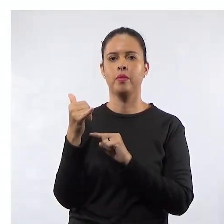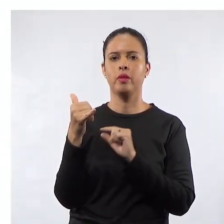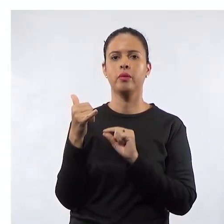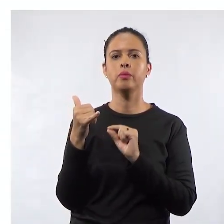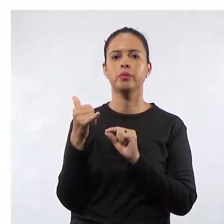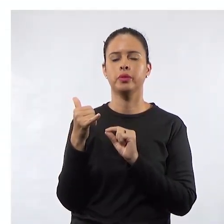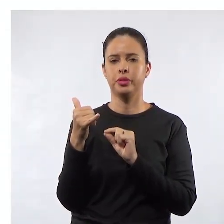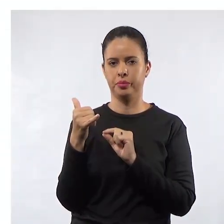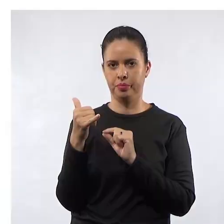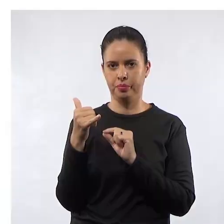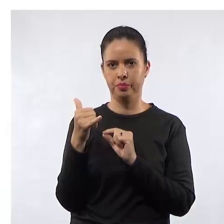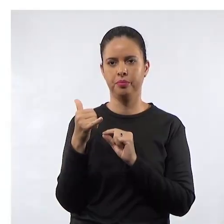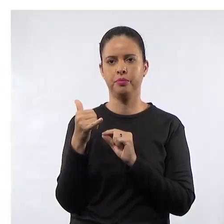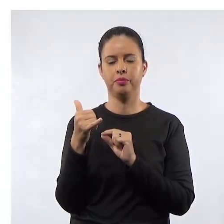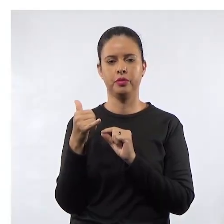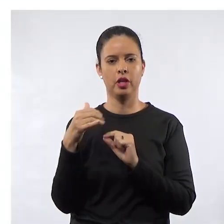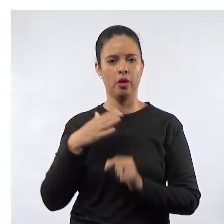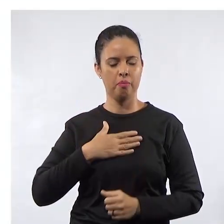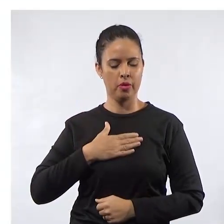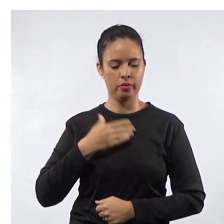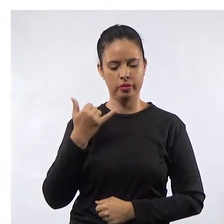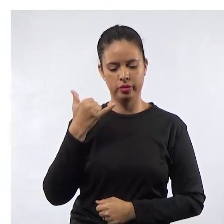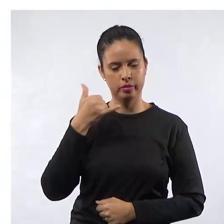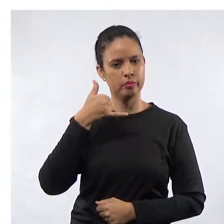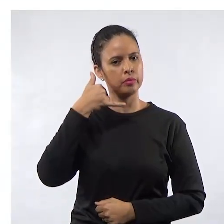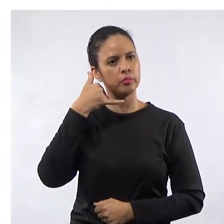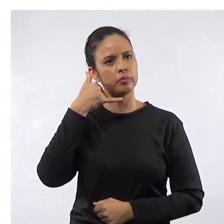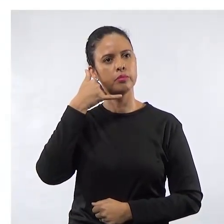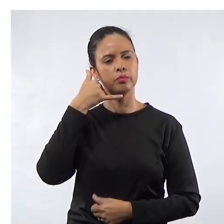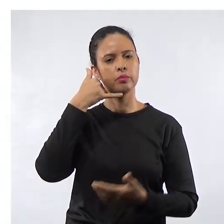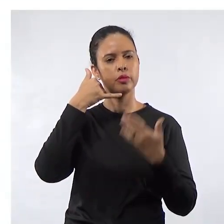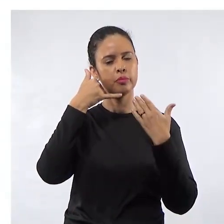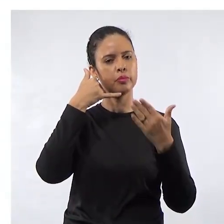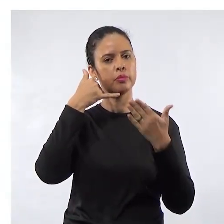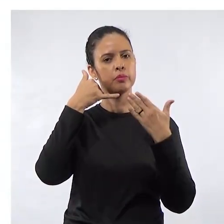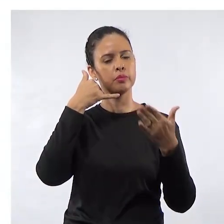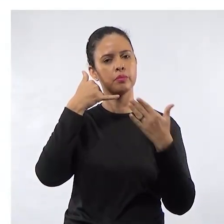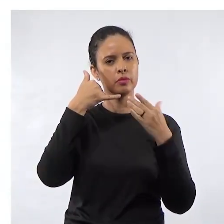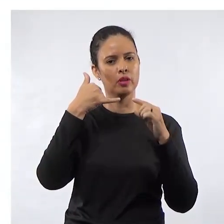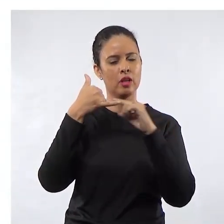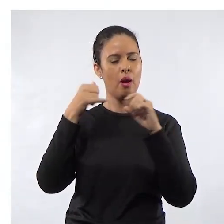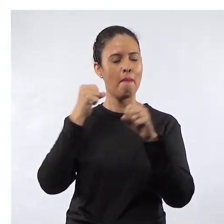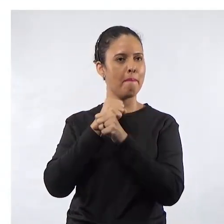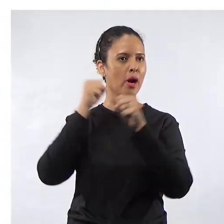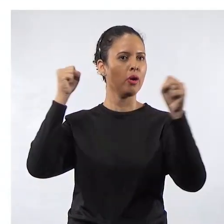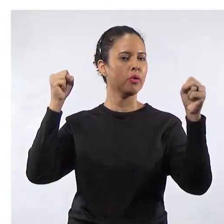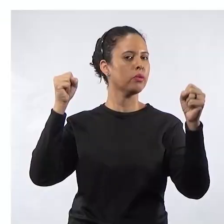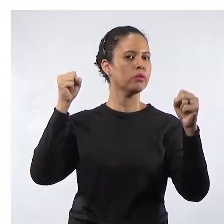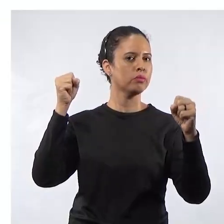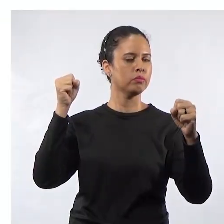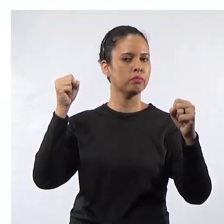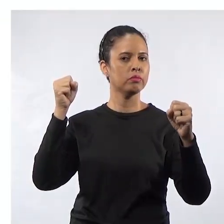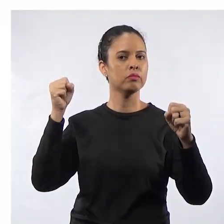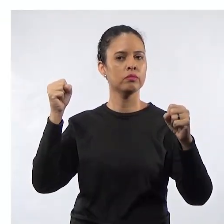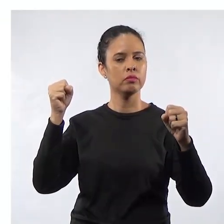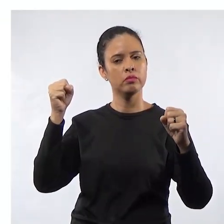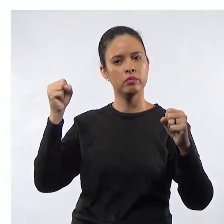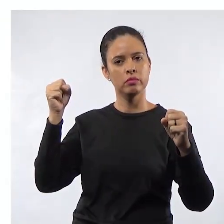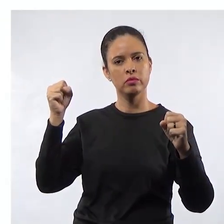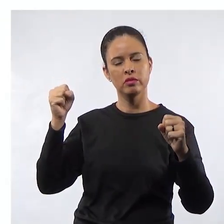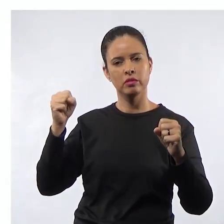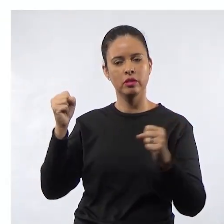telefone, um celular. Eu tô ali com o meu telefone na orelha, ali conversando, esse telefone explode, né?